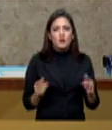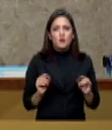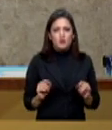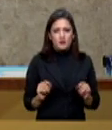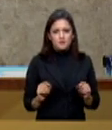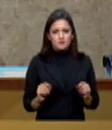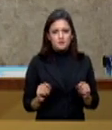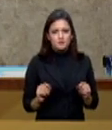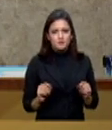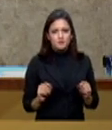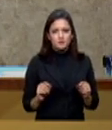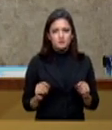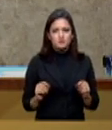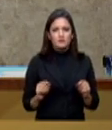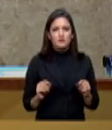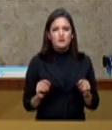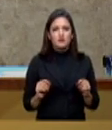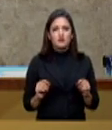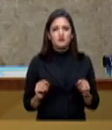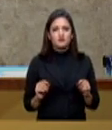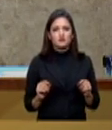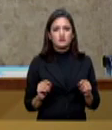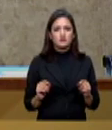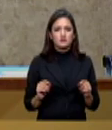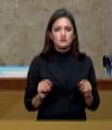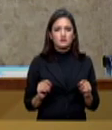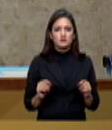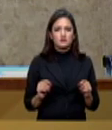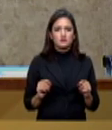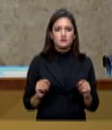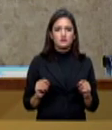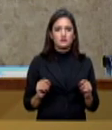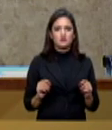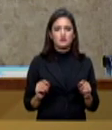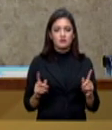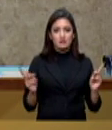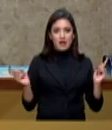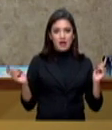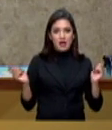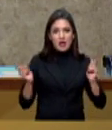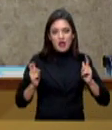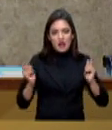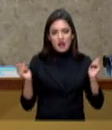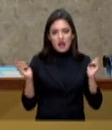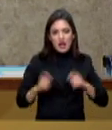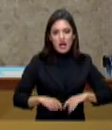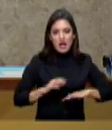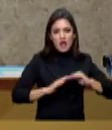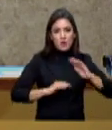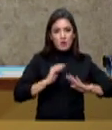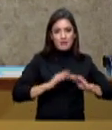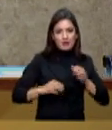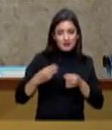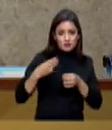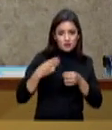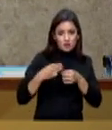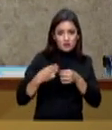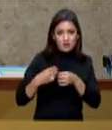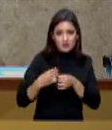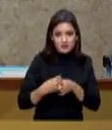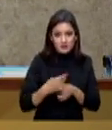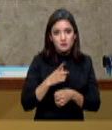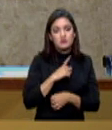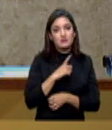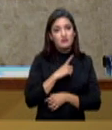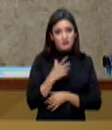o seguinte a competência dos Municípios do eventual novo